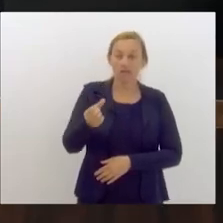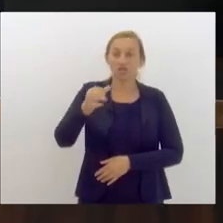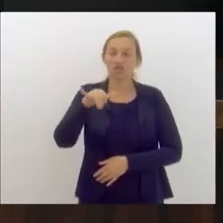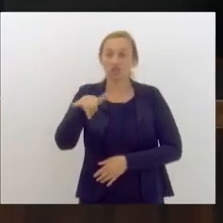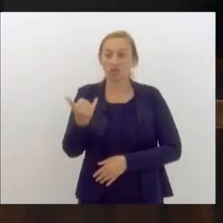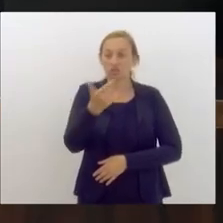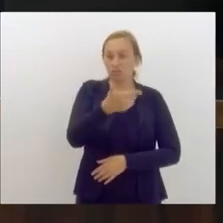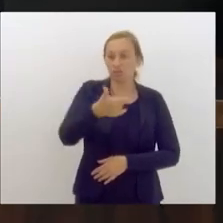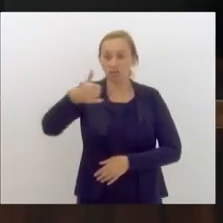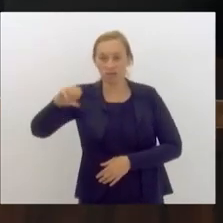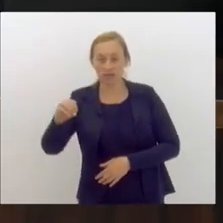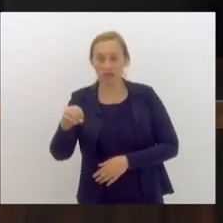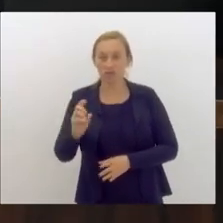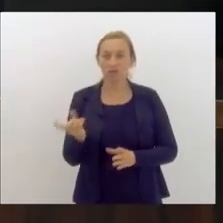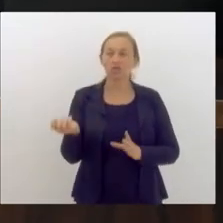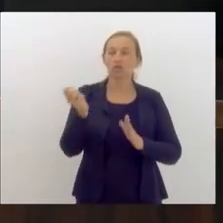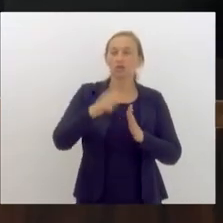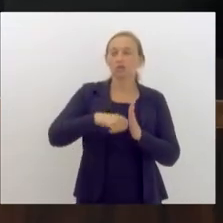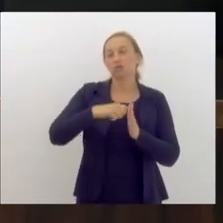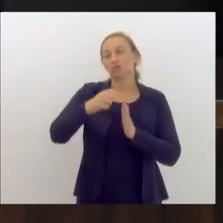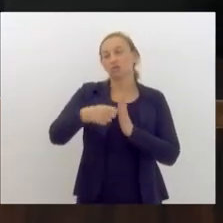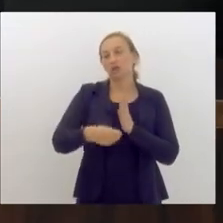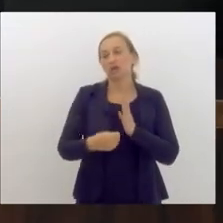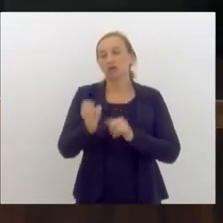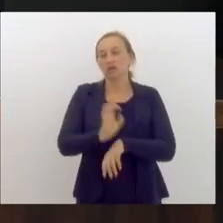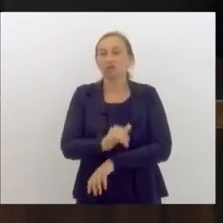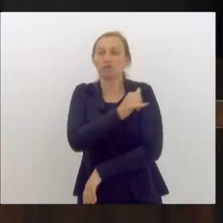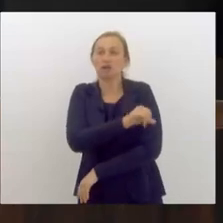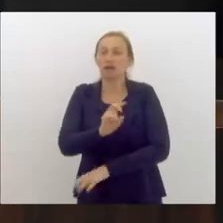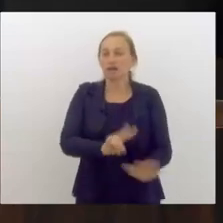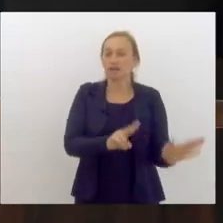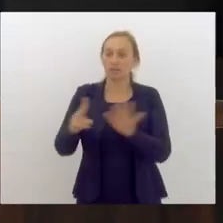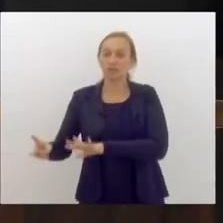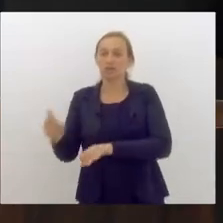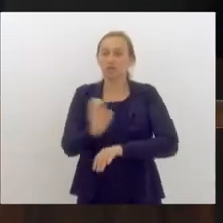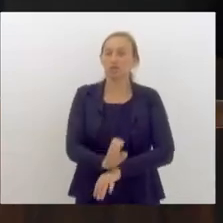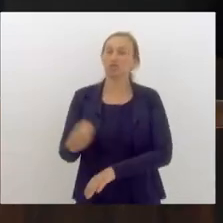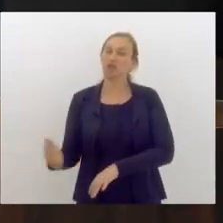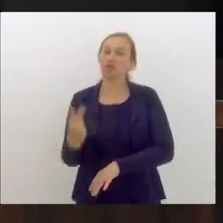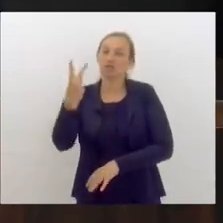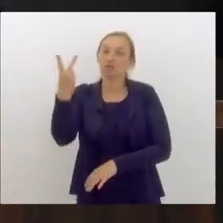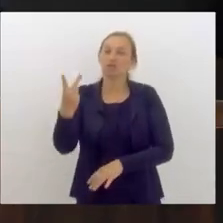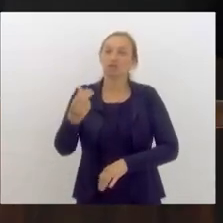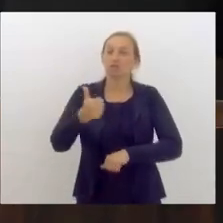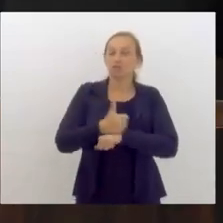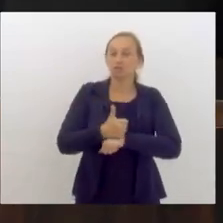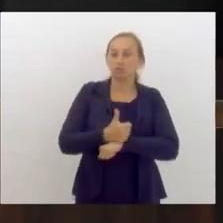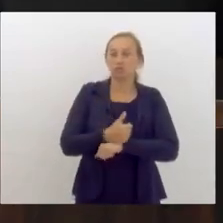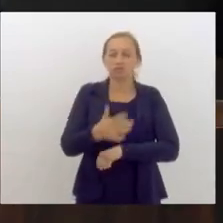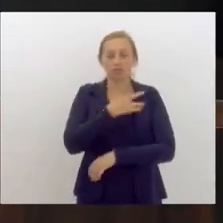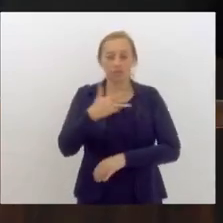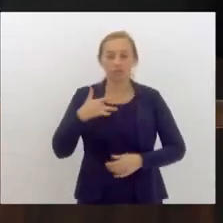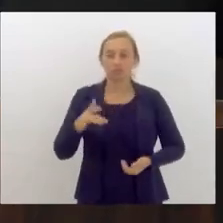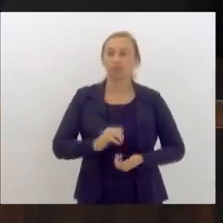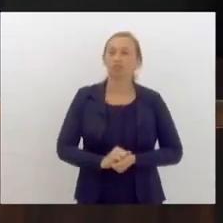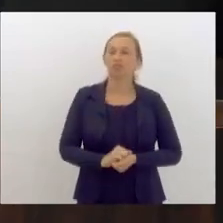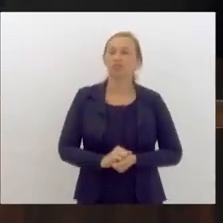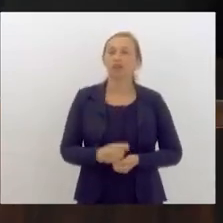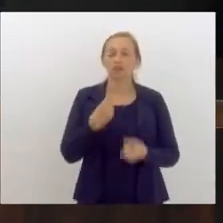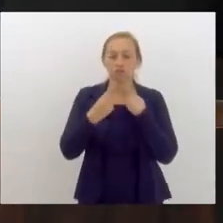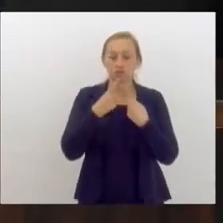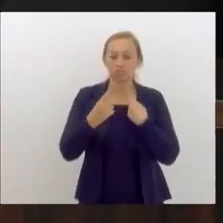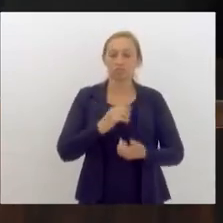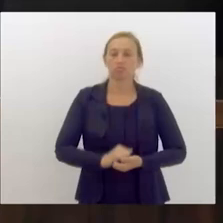no calendário Oficial do Estado do Rio de Janeiro a semana Estadual de valorização dos trabalhadores da saúde em